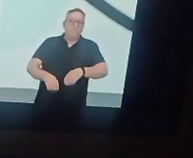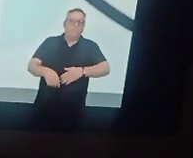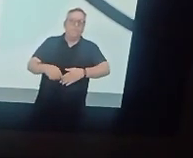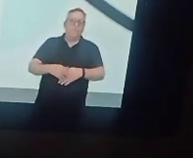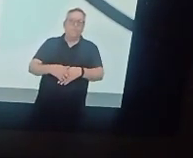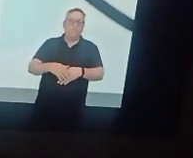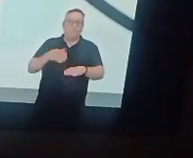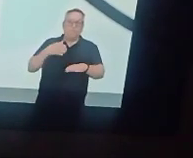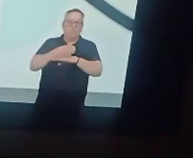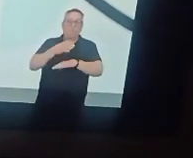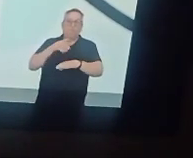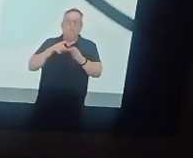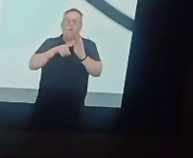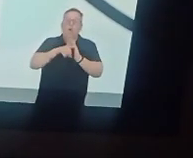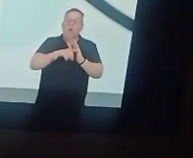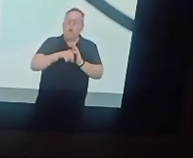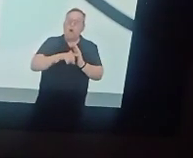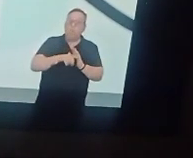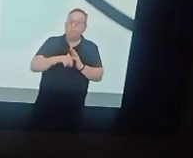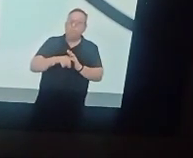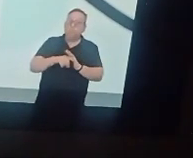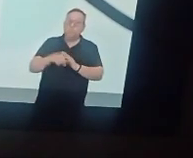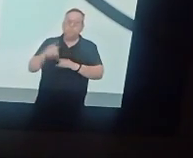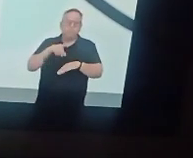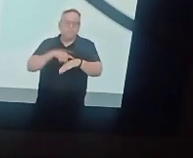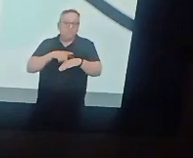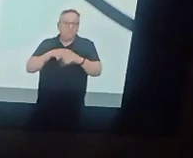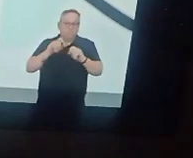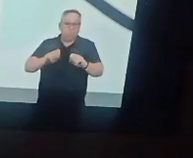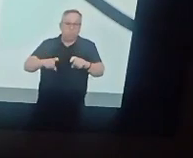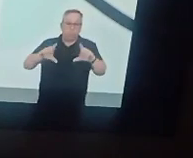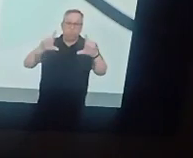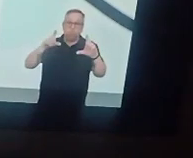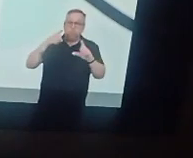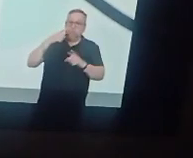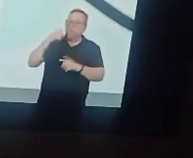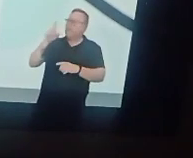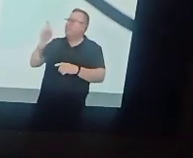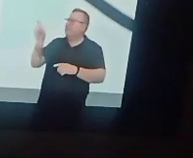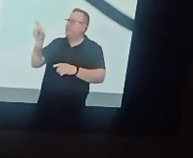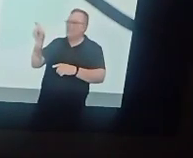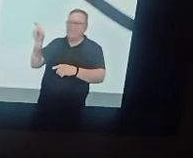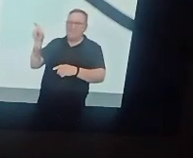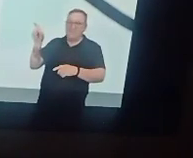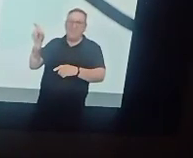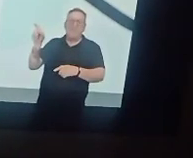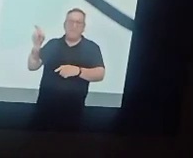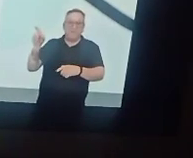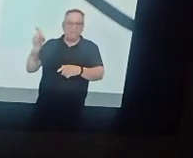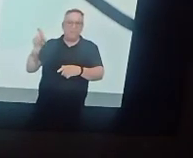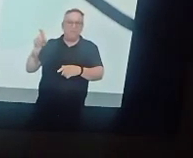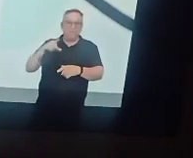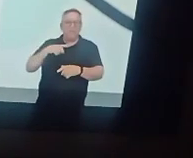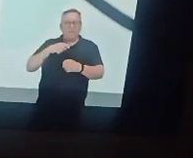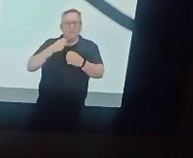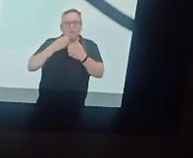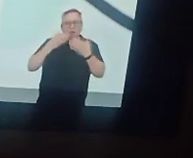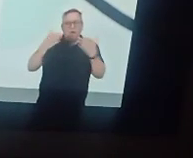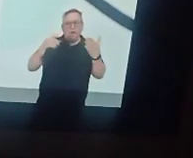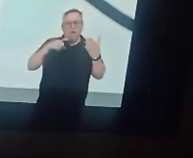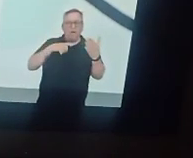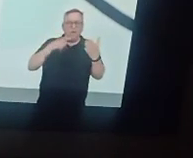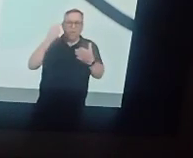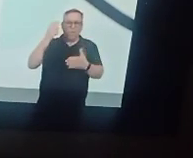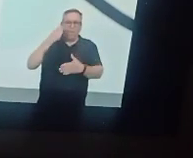Entramos em consulta de tempos, aí vai abrir essa tela para que vocês possam verificar. Então, aí vai, claro, né? Aqui é